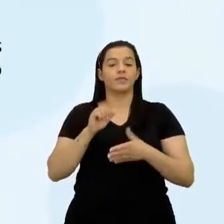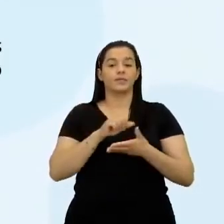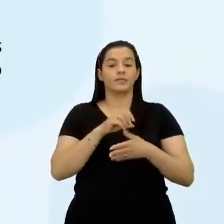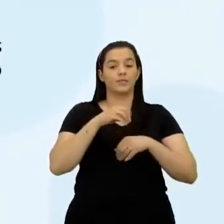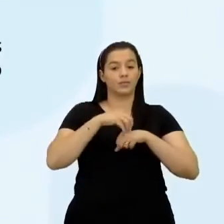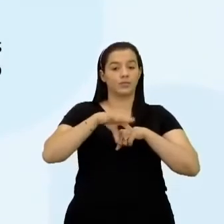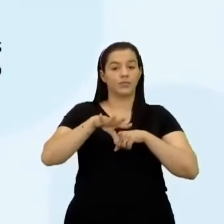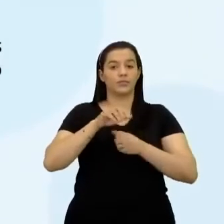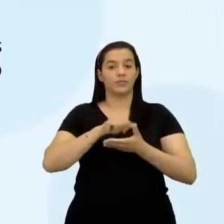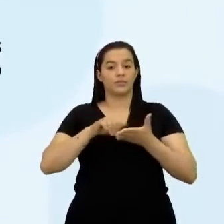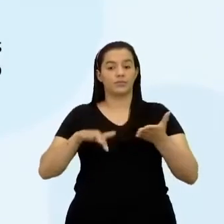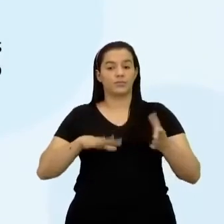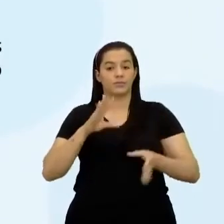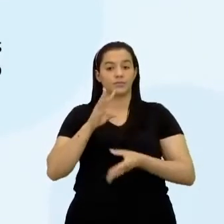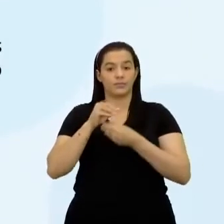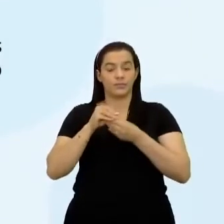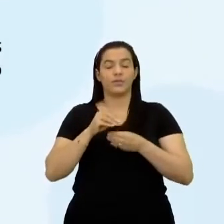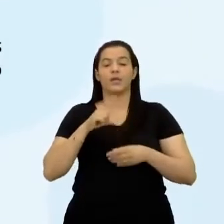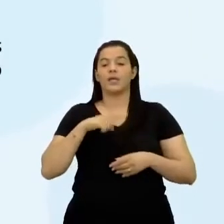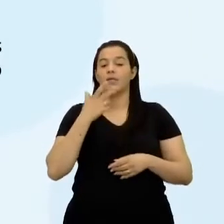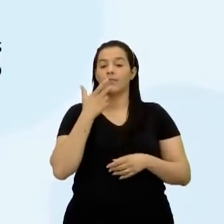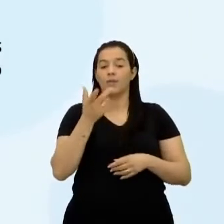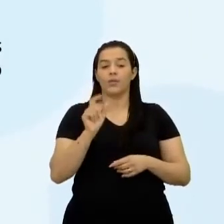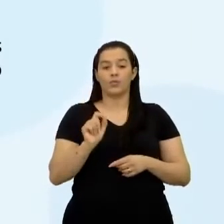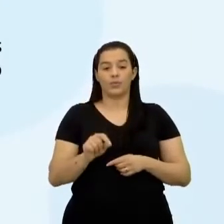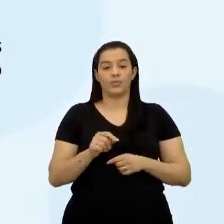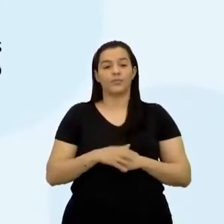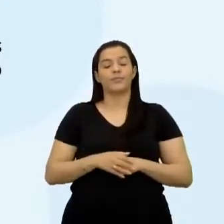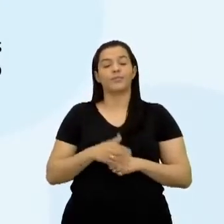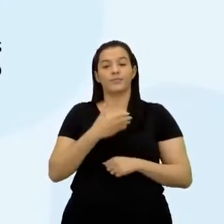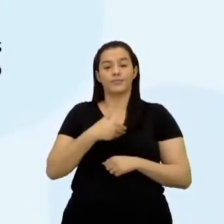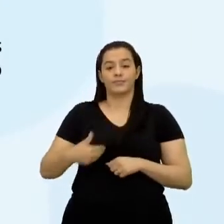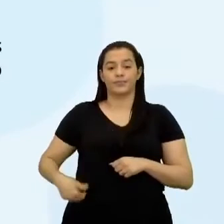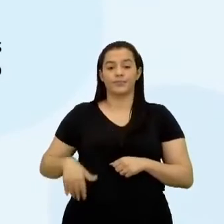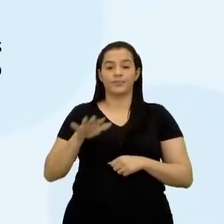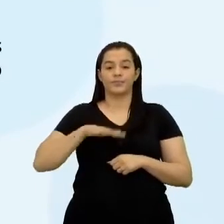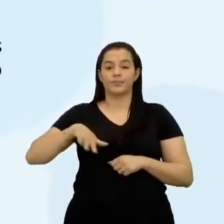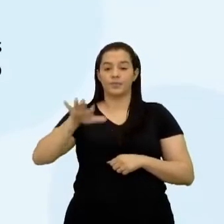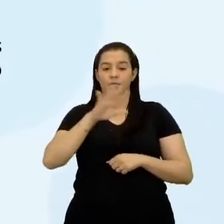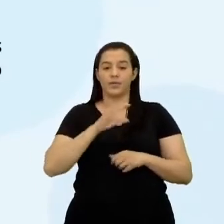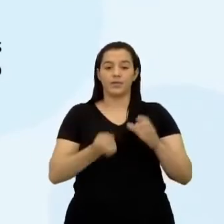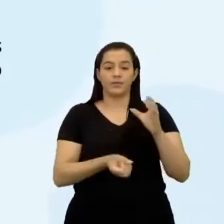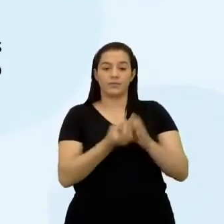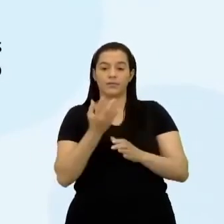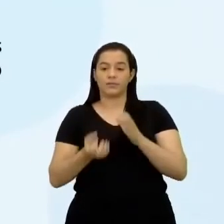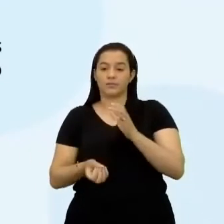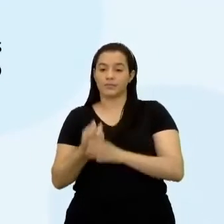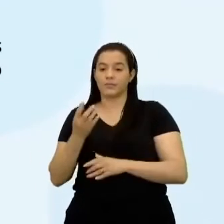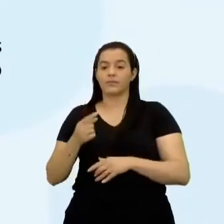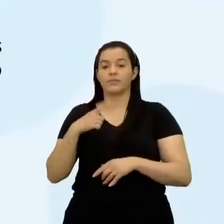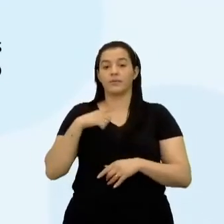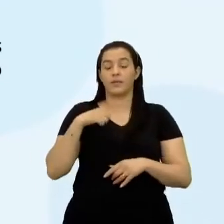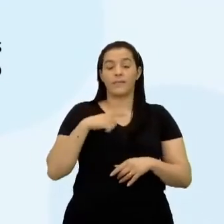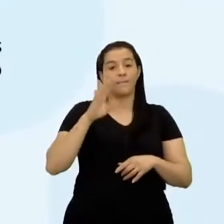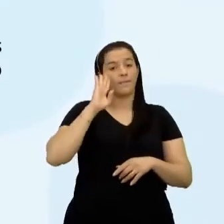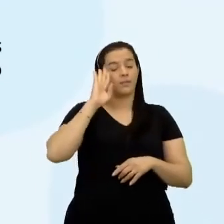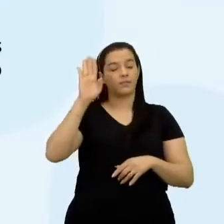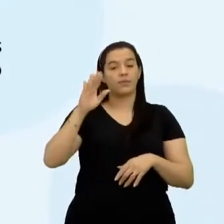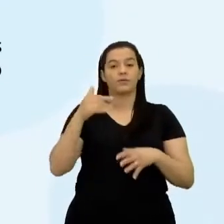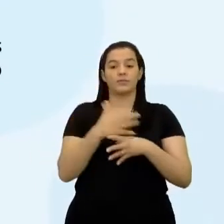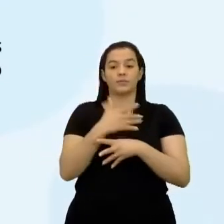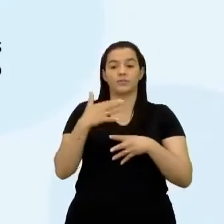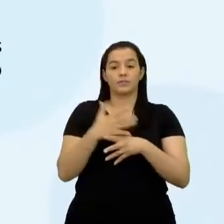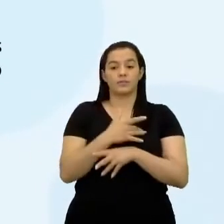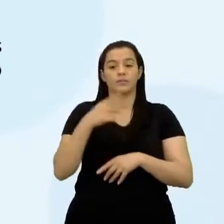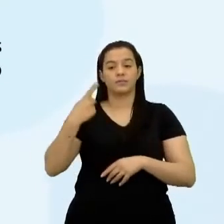de atividade complementar, ela diz o seguinte, ó, o governo geral ele funda algumas das principais cidades brasileiras. Uma delas foi a Vila de São